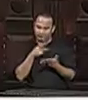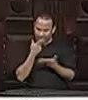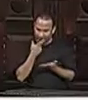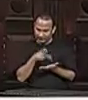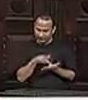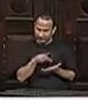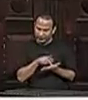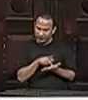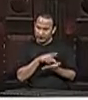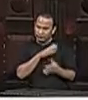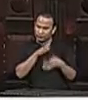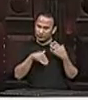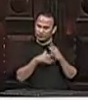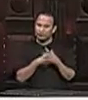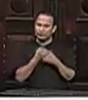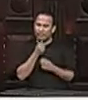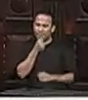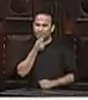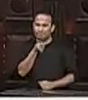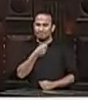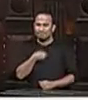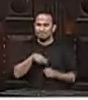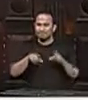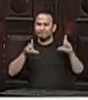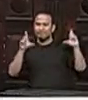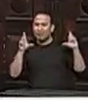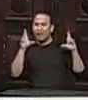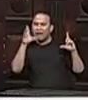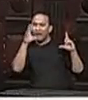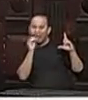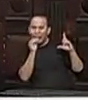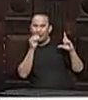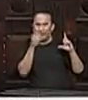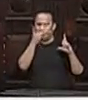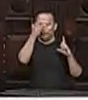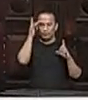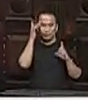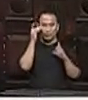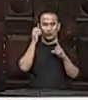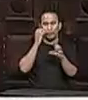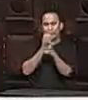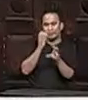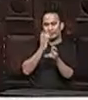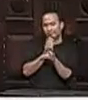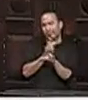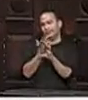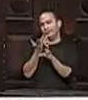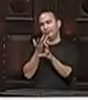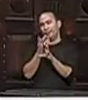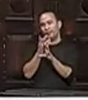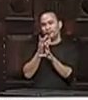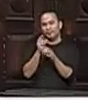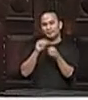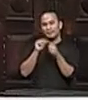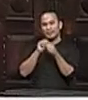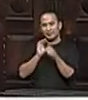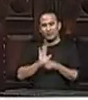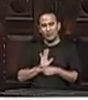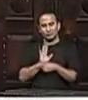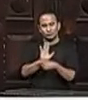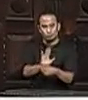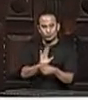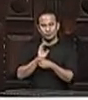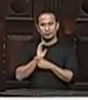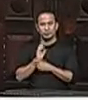vão para a publicidade, muito mais como cala a boca dos veículos de comunicação do que propriamente para fazer